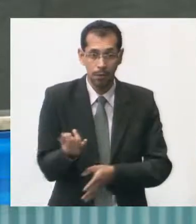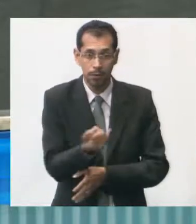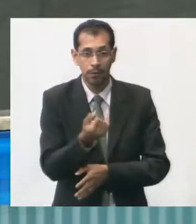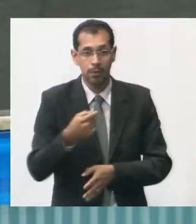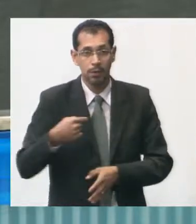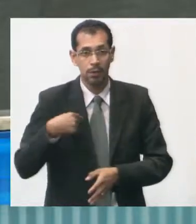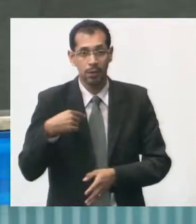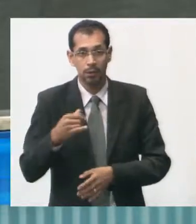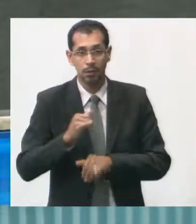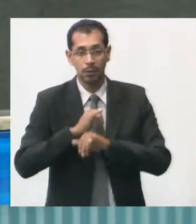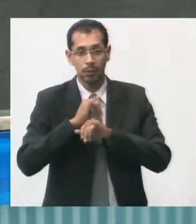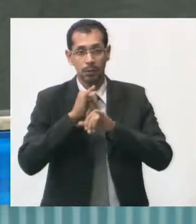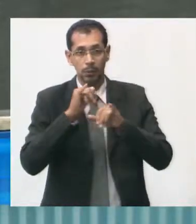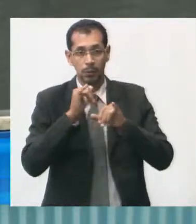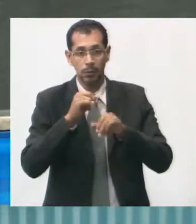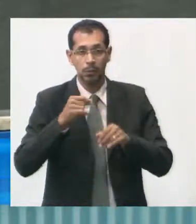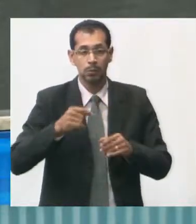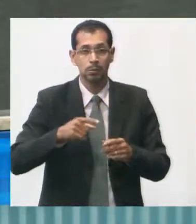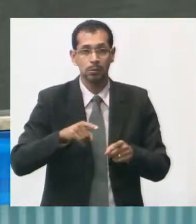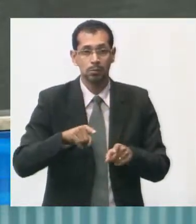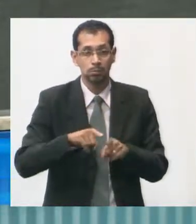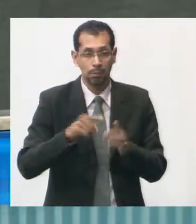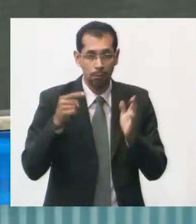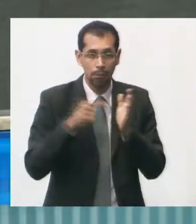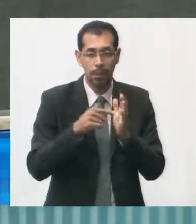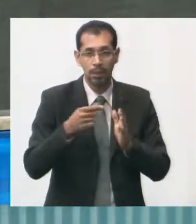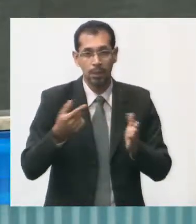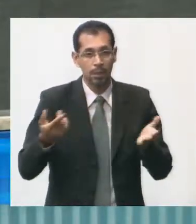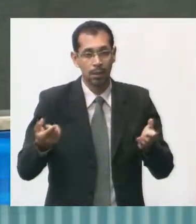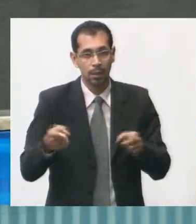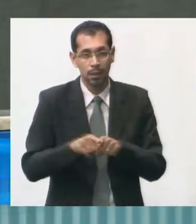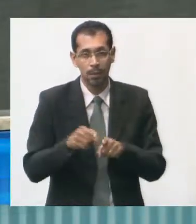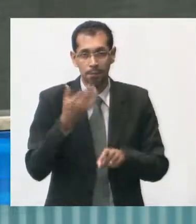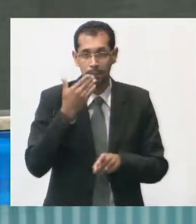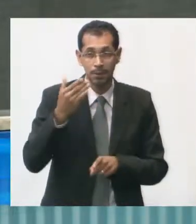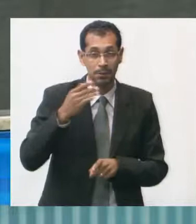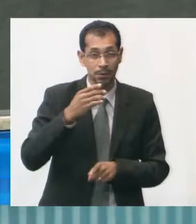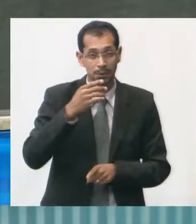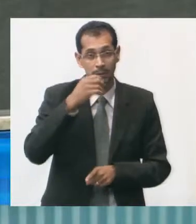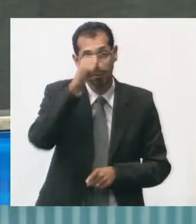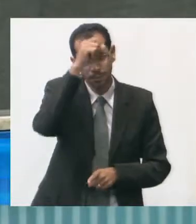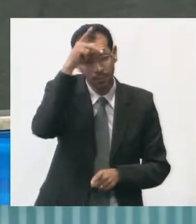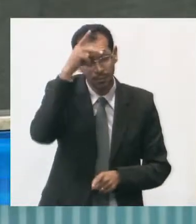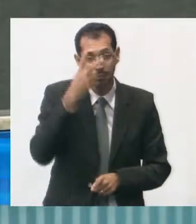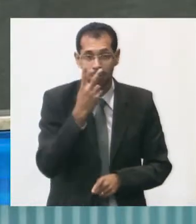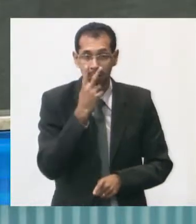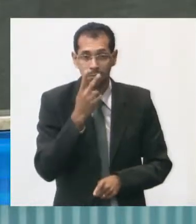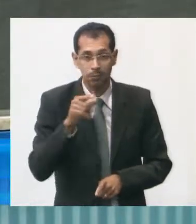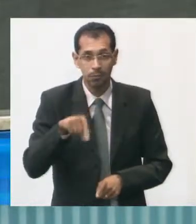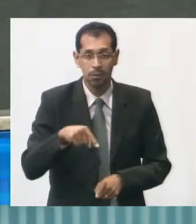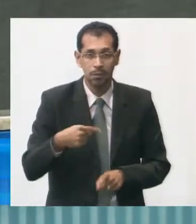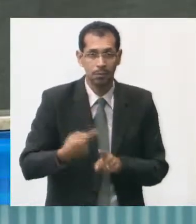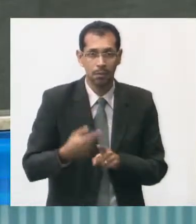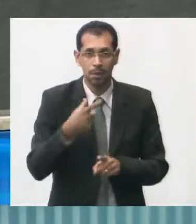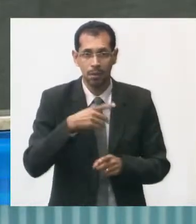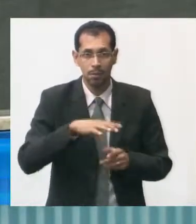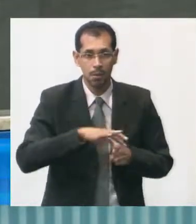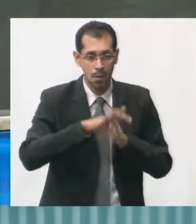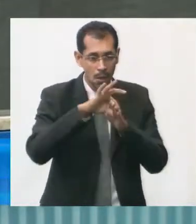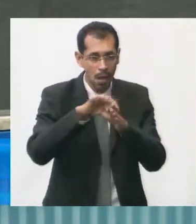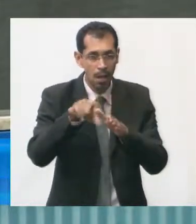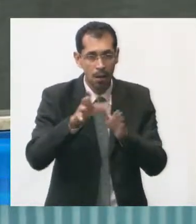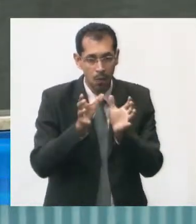Vitória um posicionamento. Dê uma resposta, vá, envie uma equipe até o local, para que essa equipe possa ali